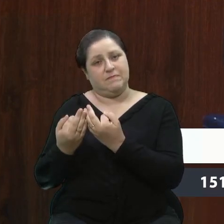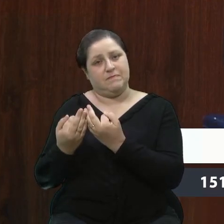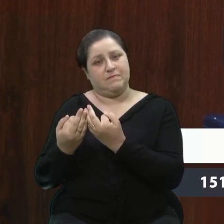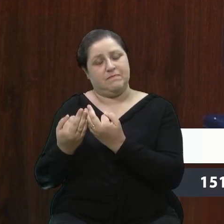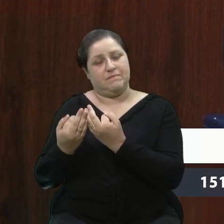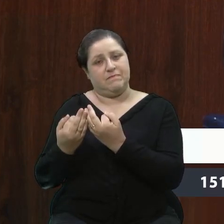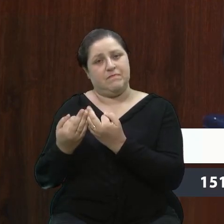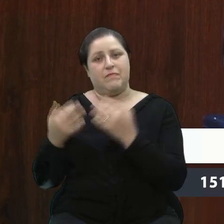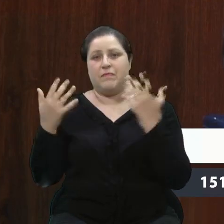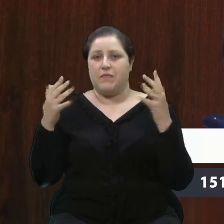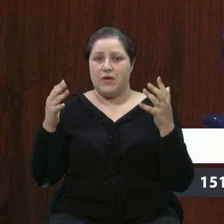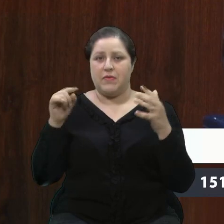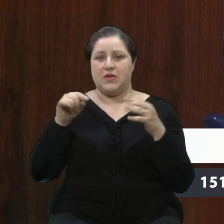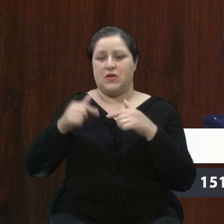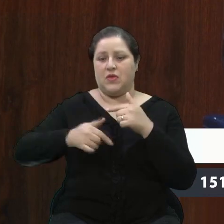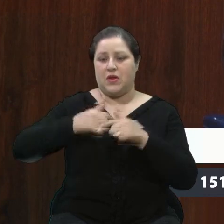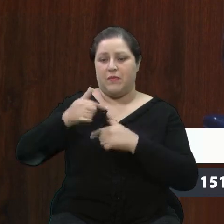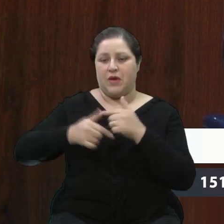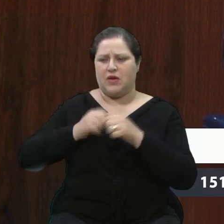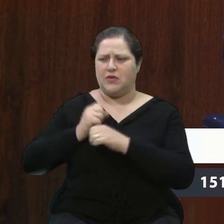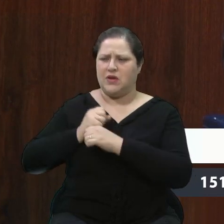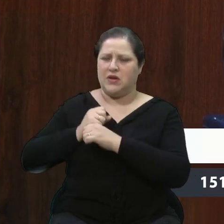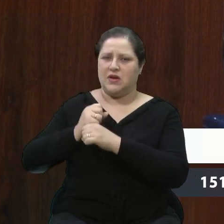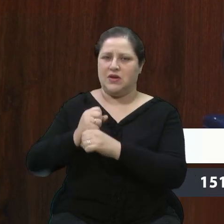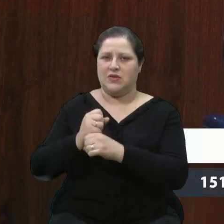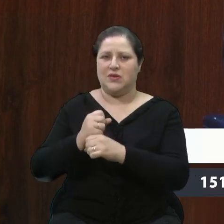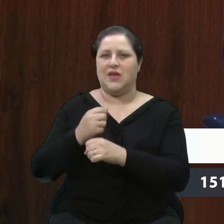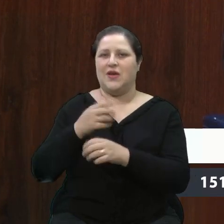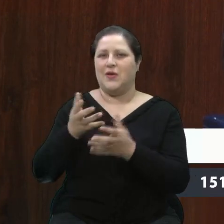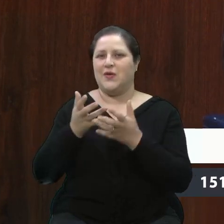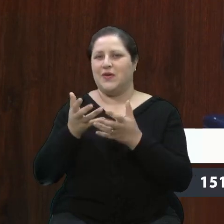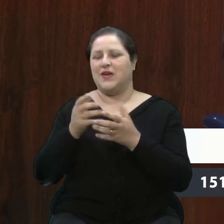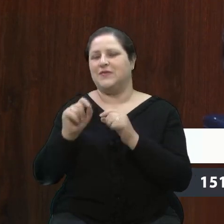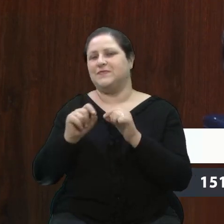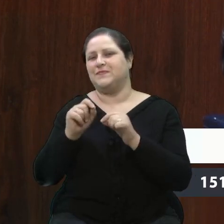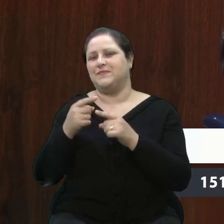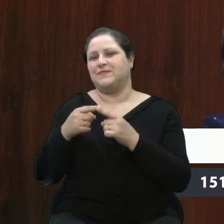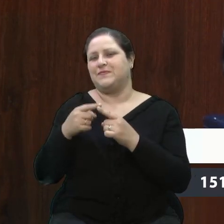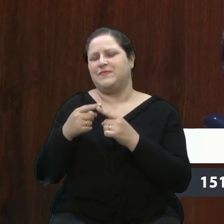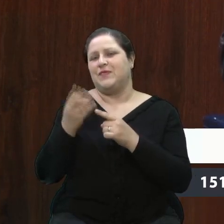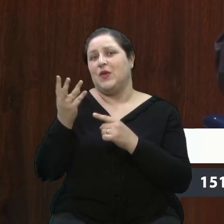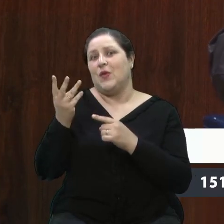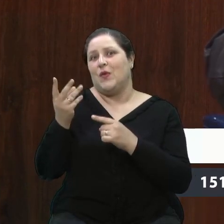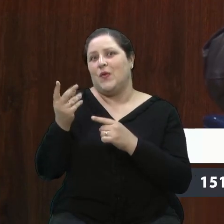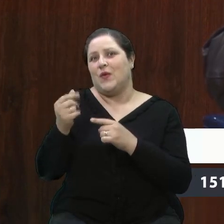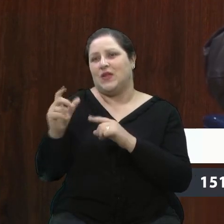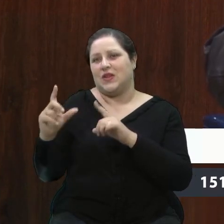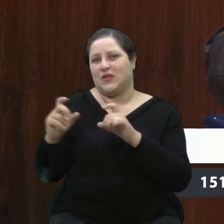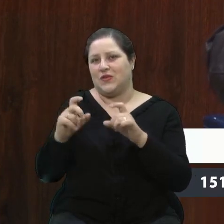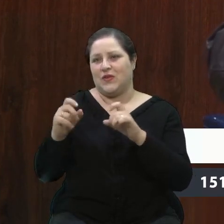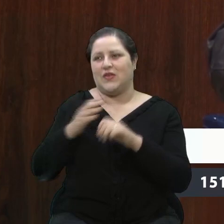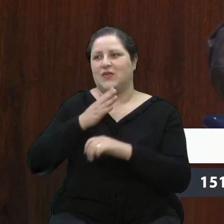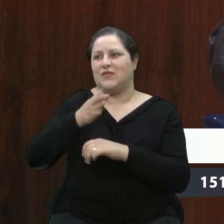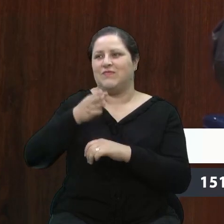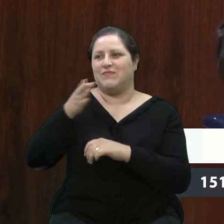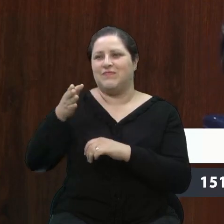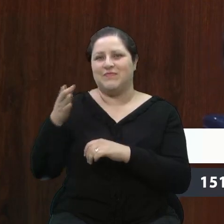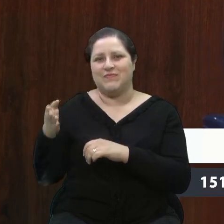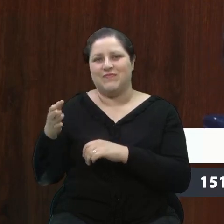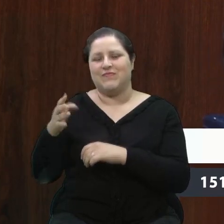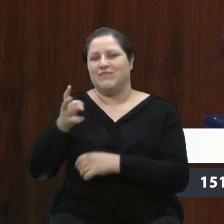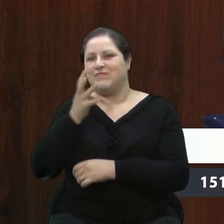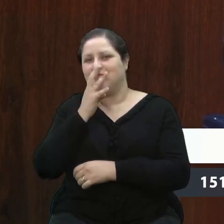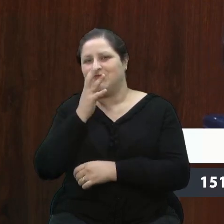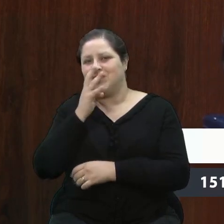faz há anos. E assim, eu quero... Porque quantas fotos o senhor vai ali assistir